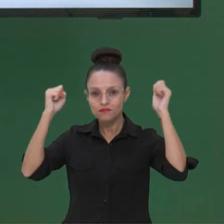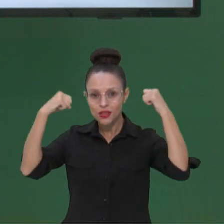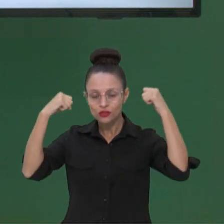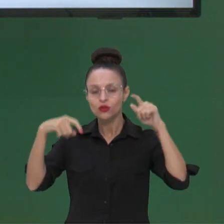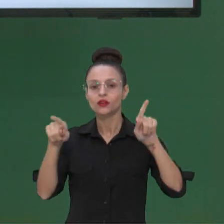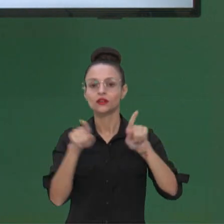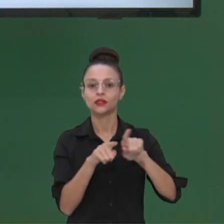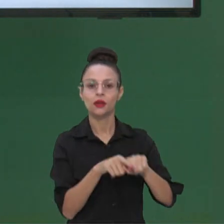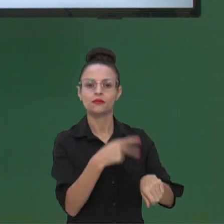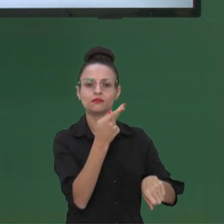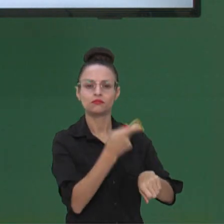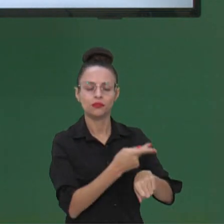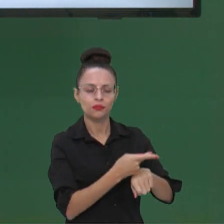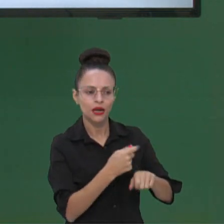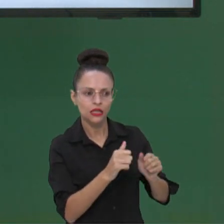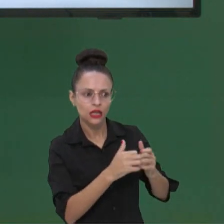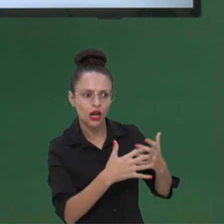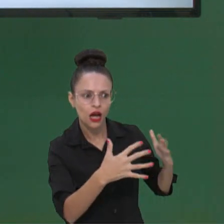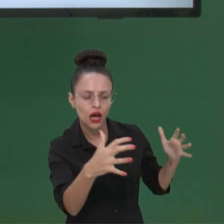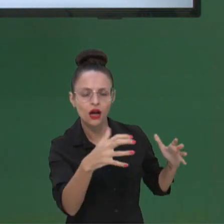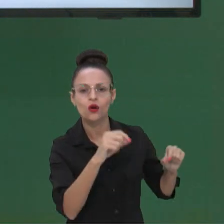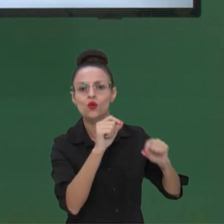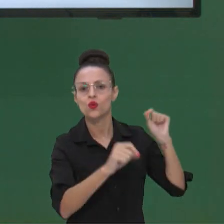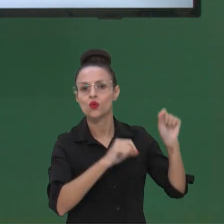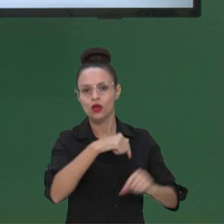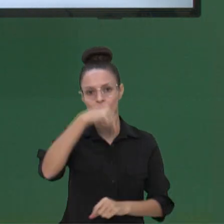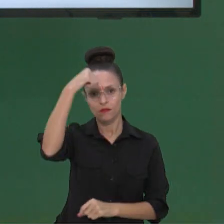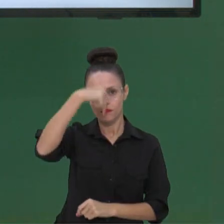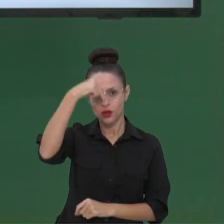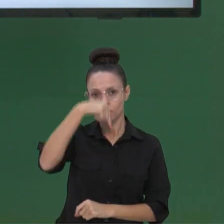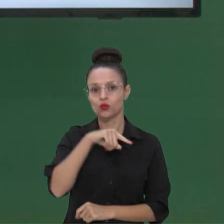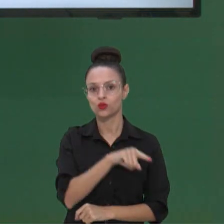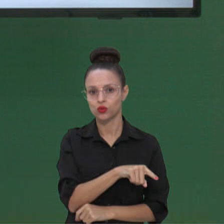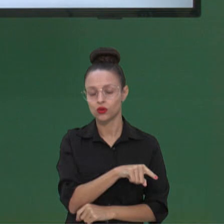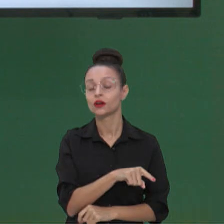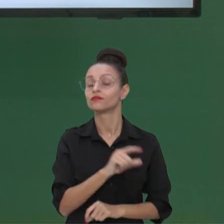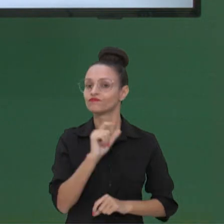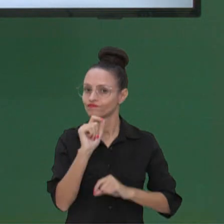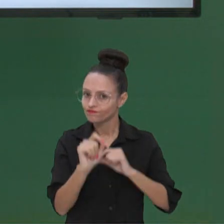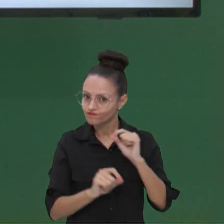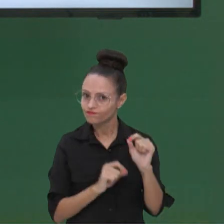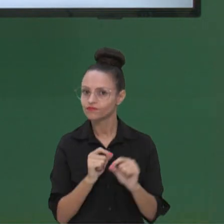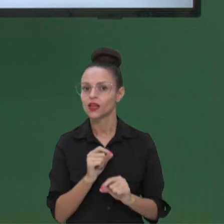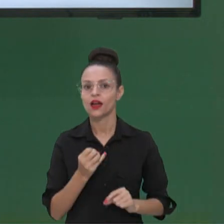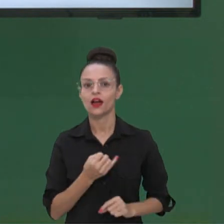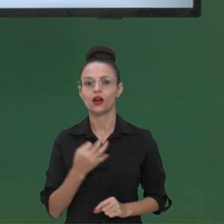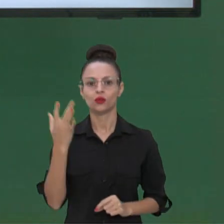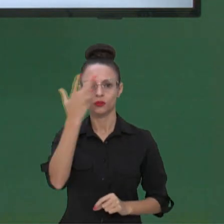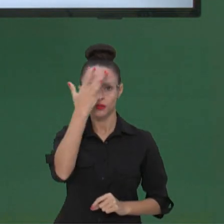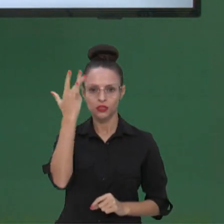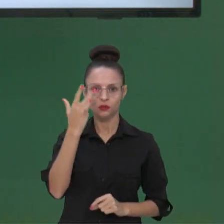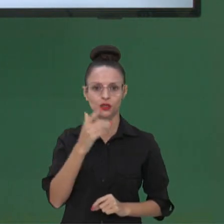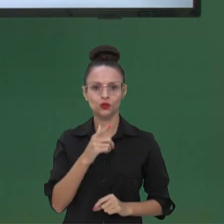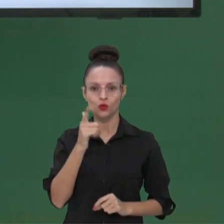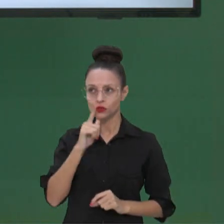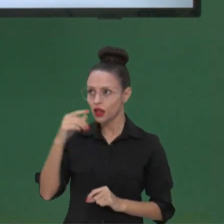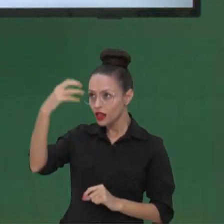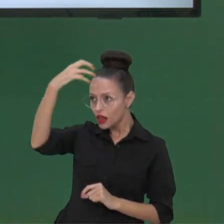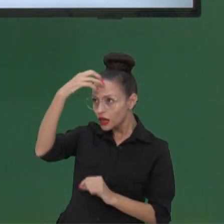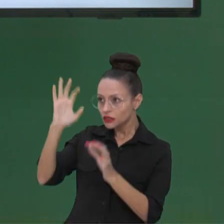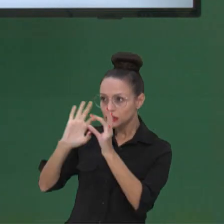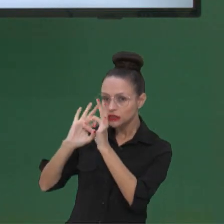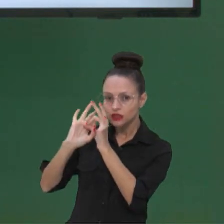e muita prata no vice-reino do Peru. Isso motivou particulares a conseguirem autorização da Rainha Elizabeth